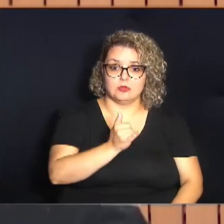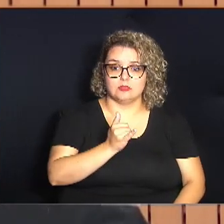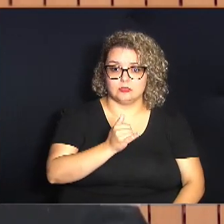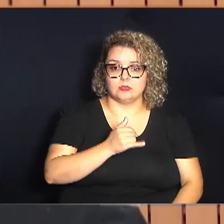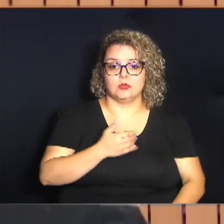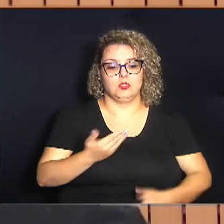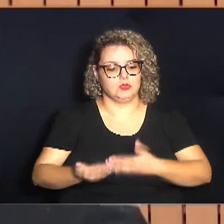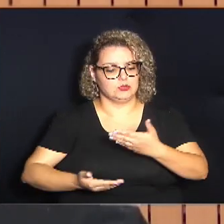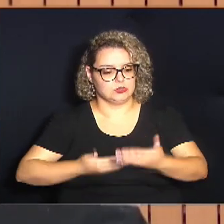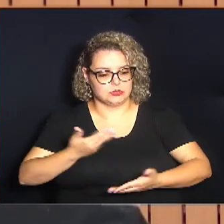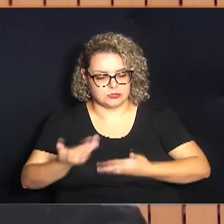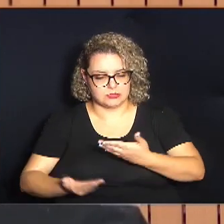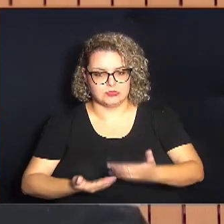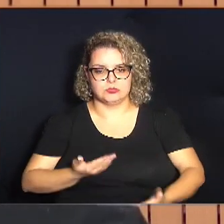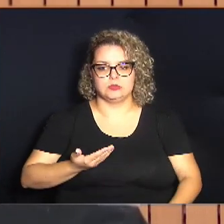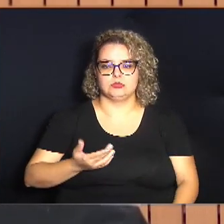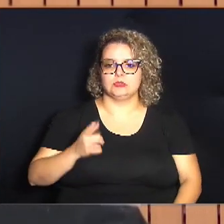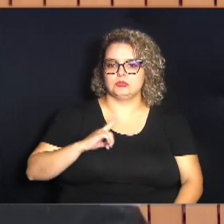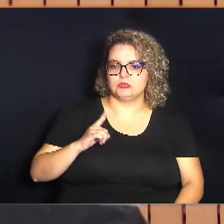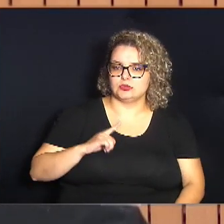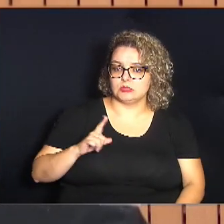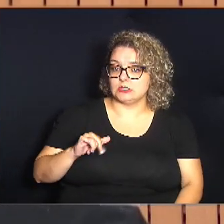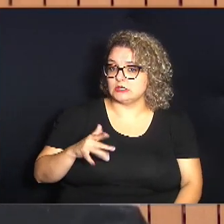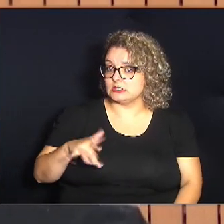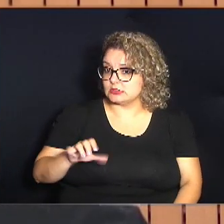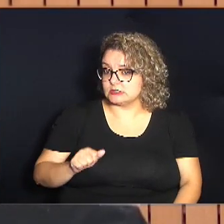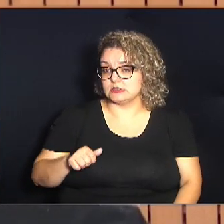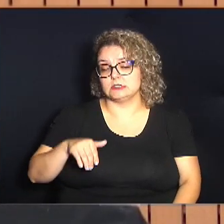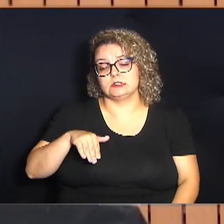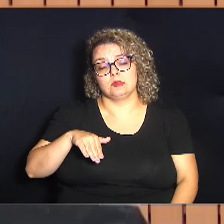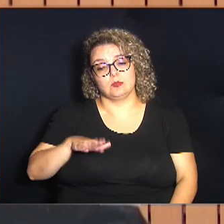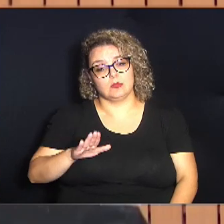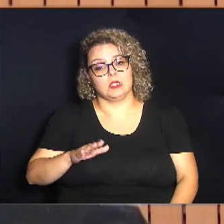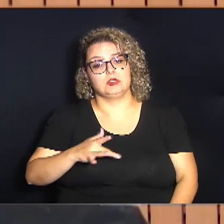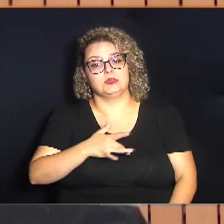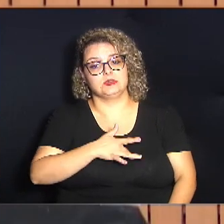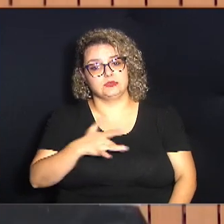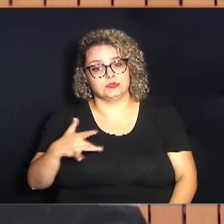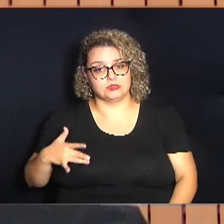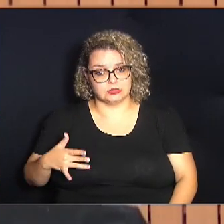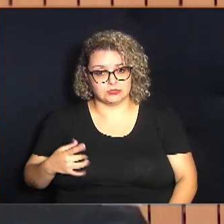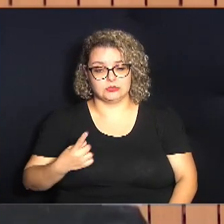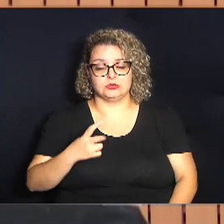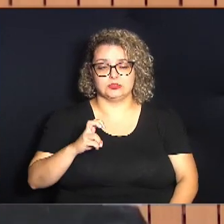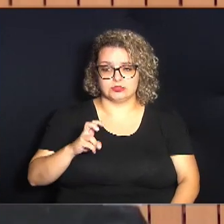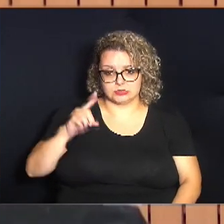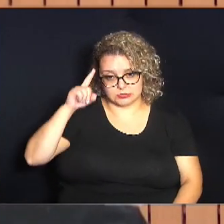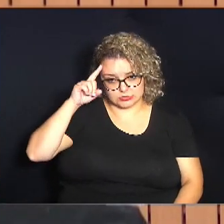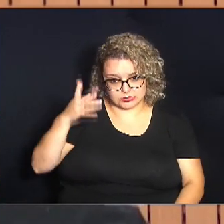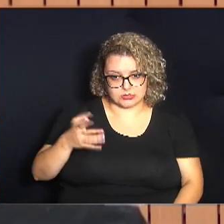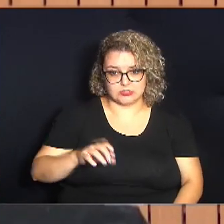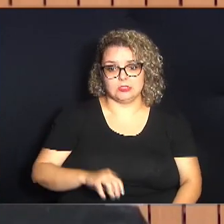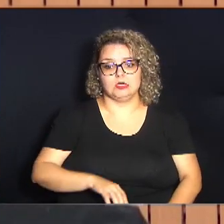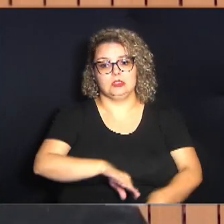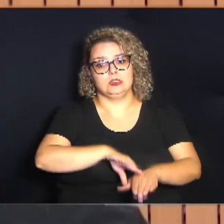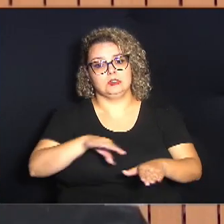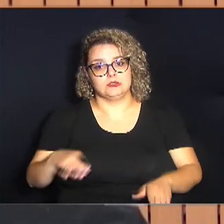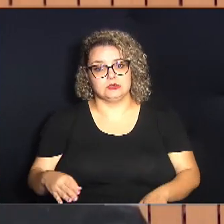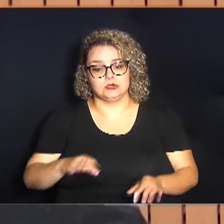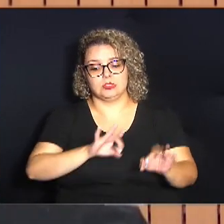que tiveram licença de saúde por mais de 15 dias, licença para acompanhamento familiar também por esses